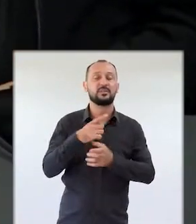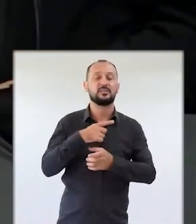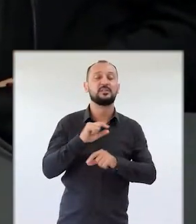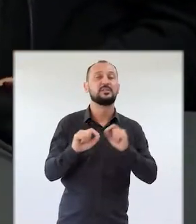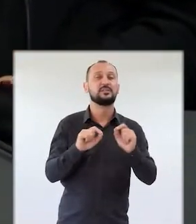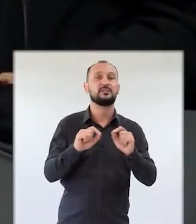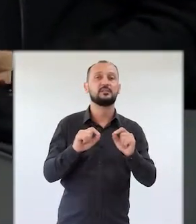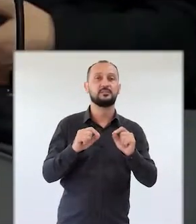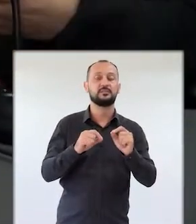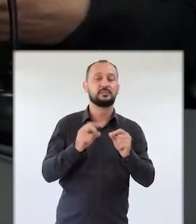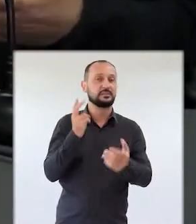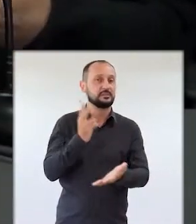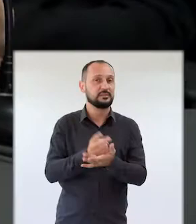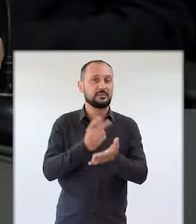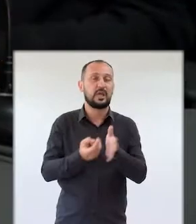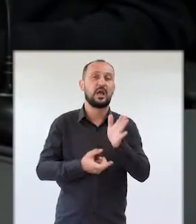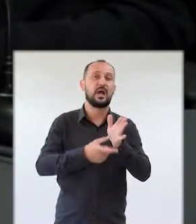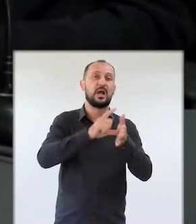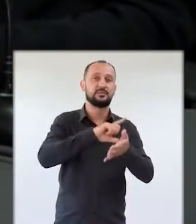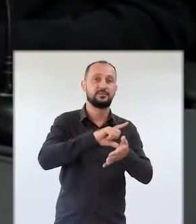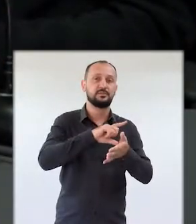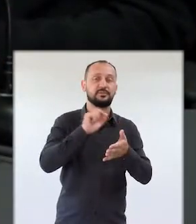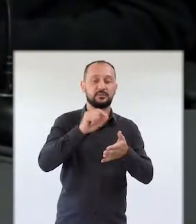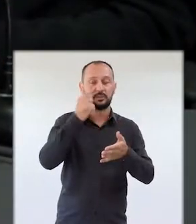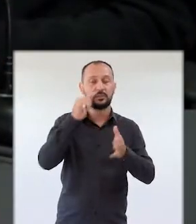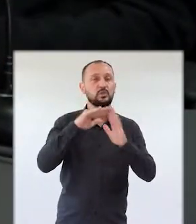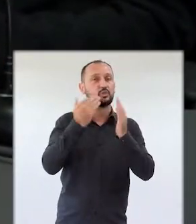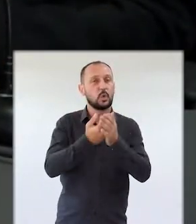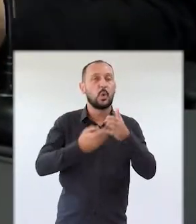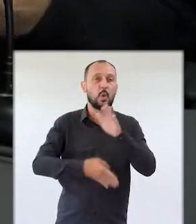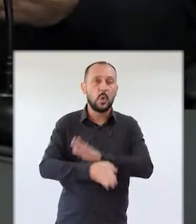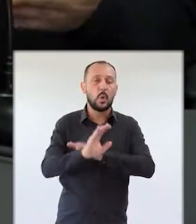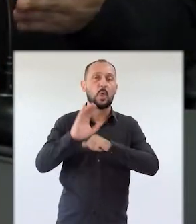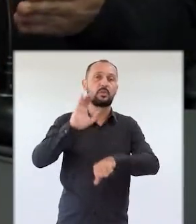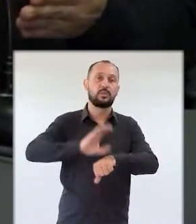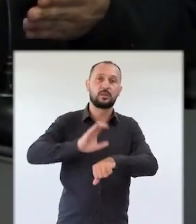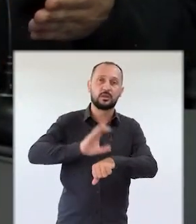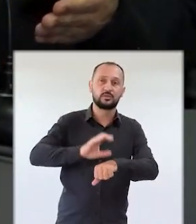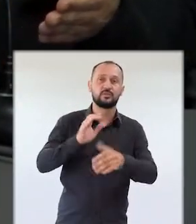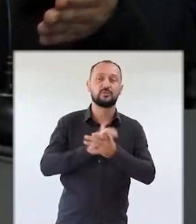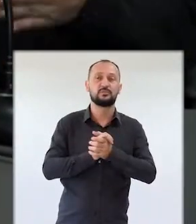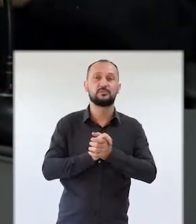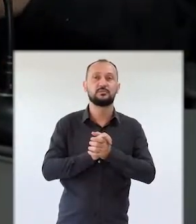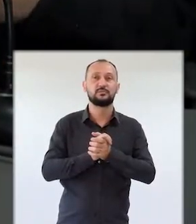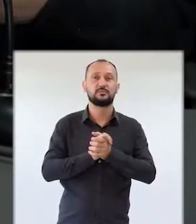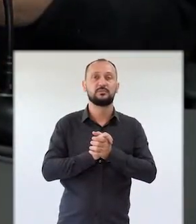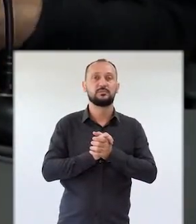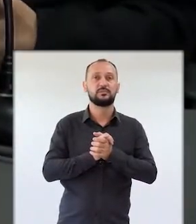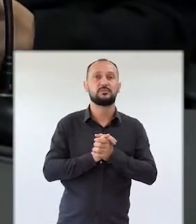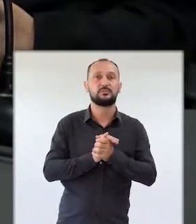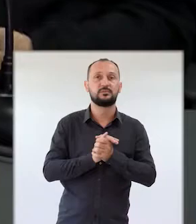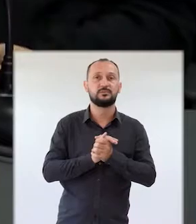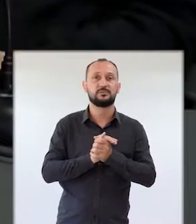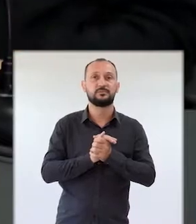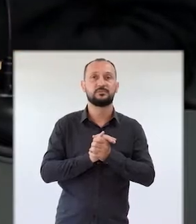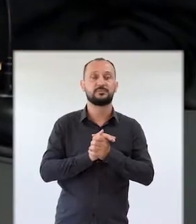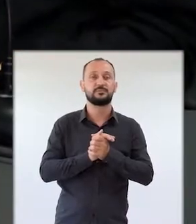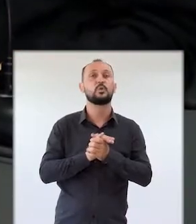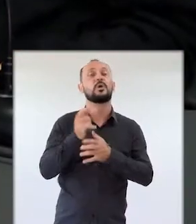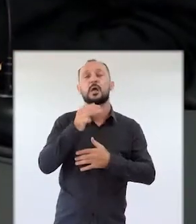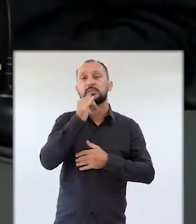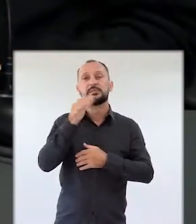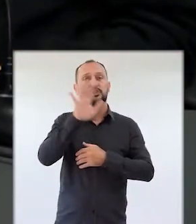isso de uma certa maneira assim é uma coisa boa ou ruim? Ela é